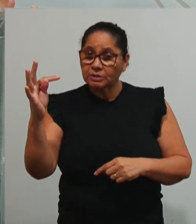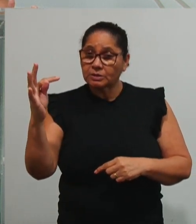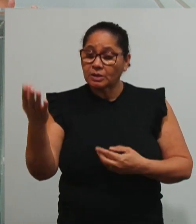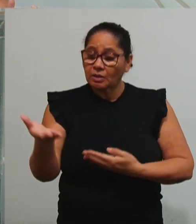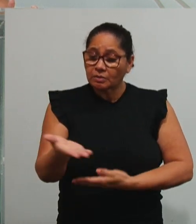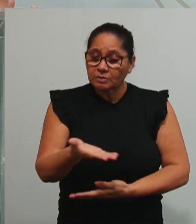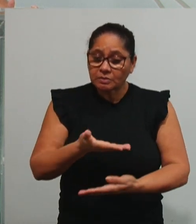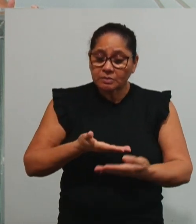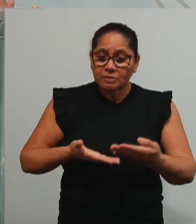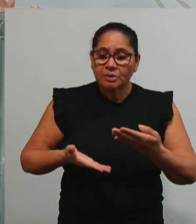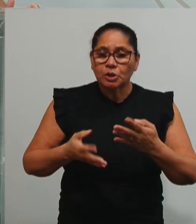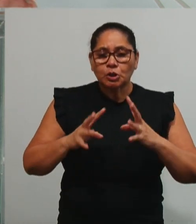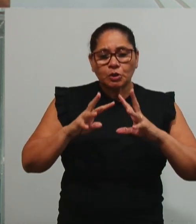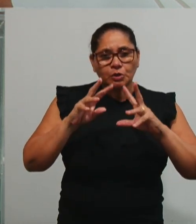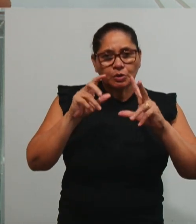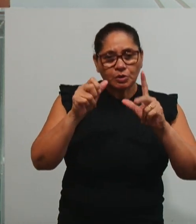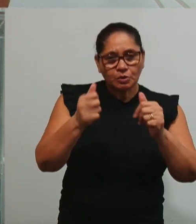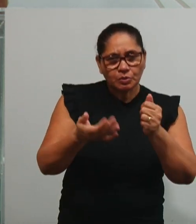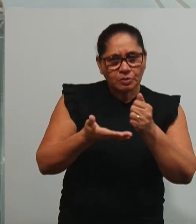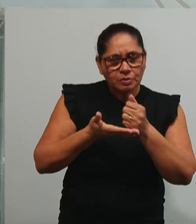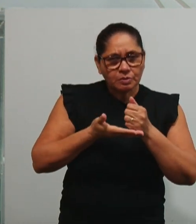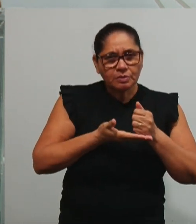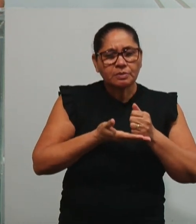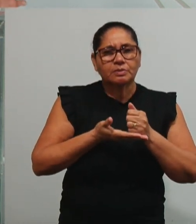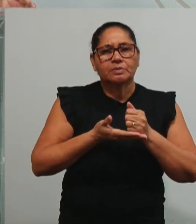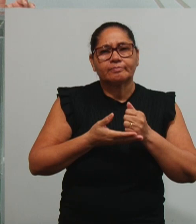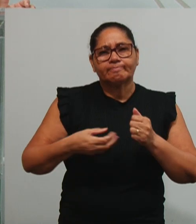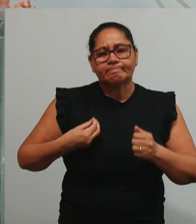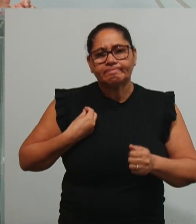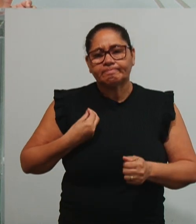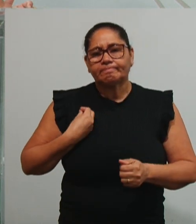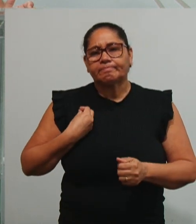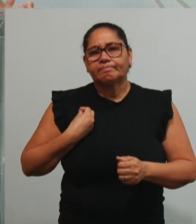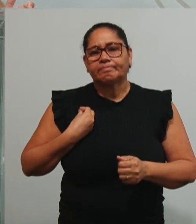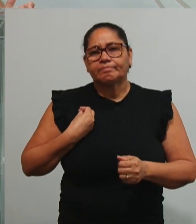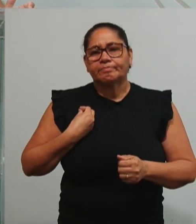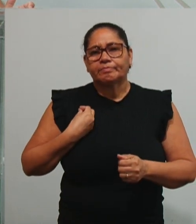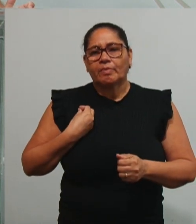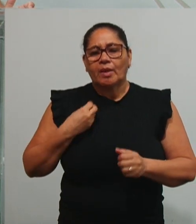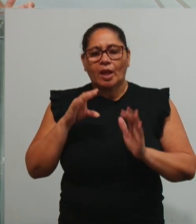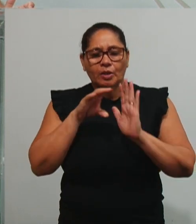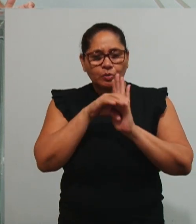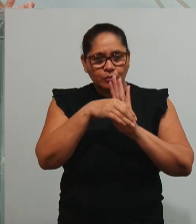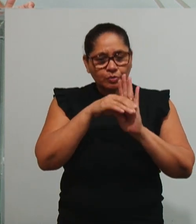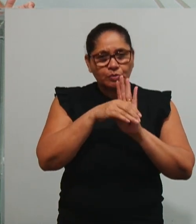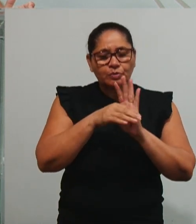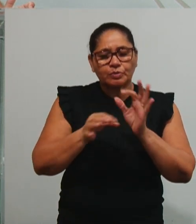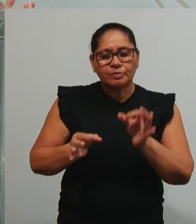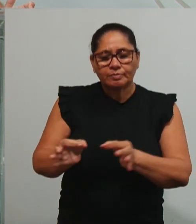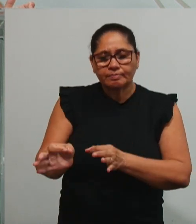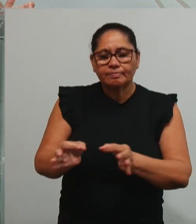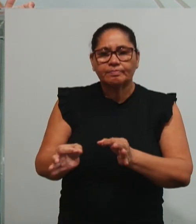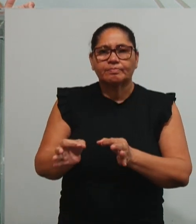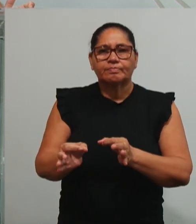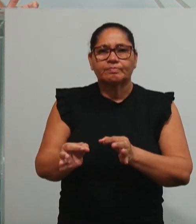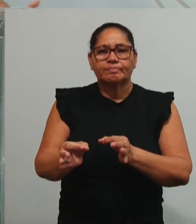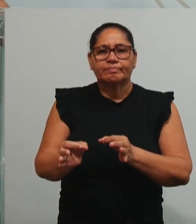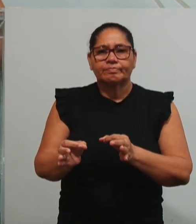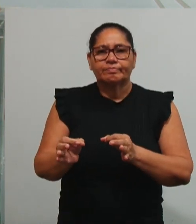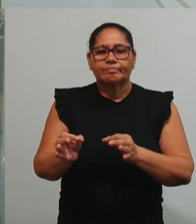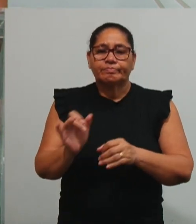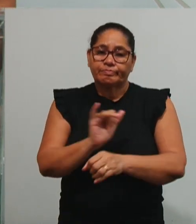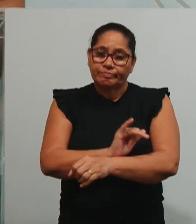relação a toda a base que existe em torno dos conceitos de planejamento e de